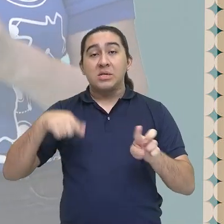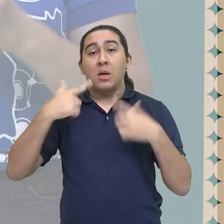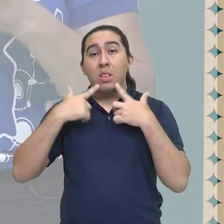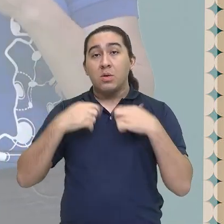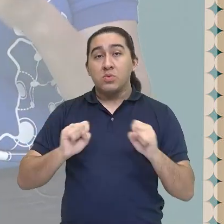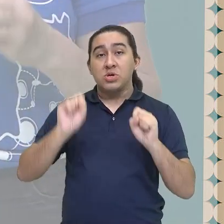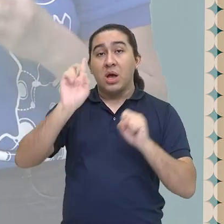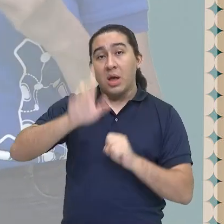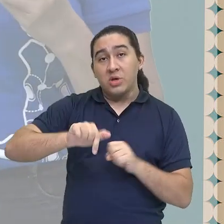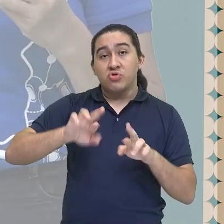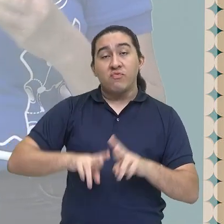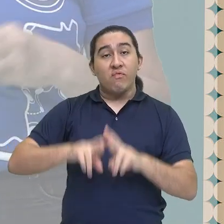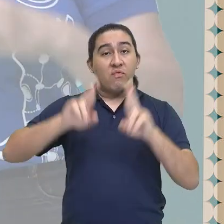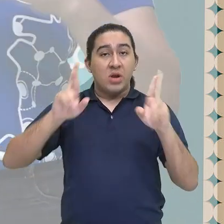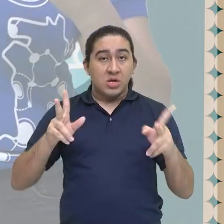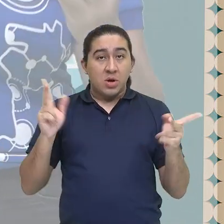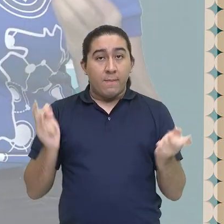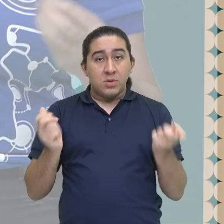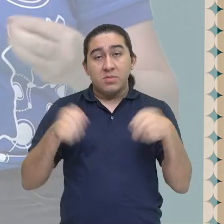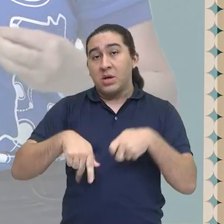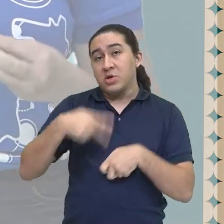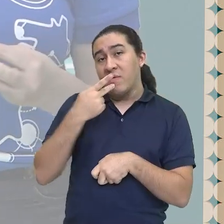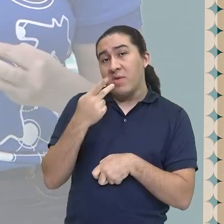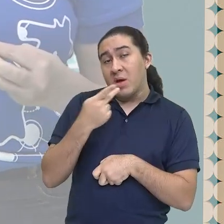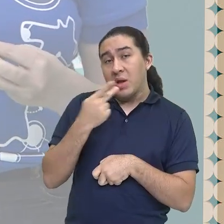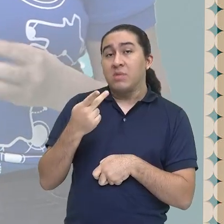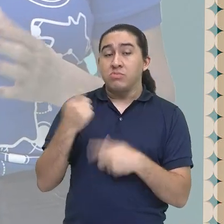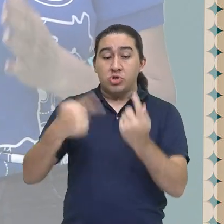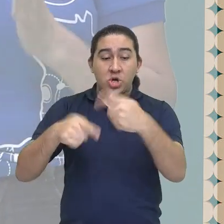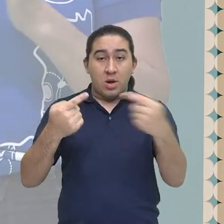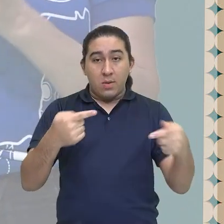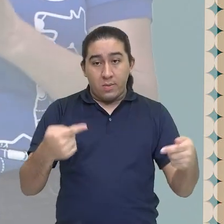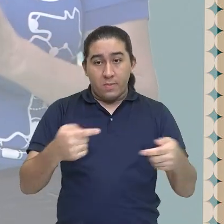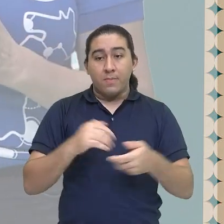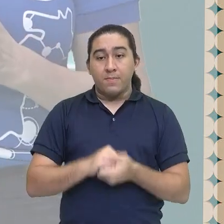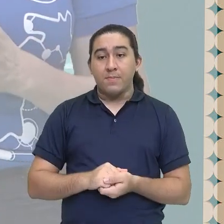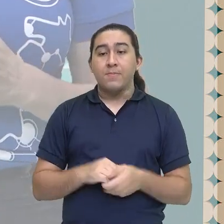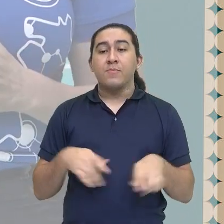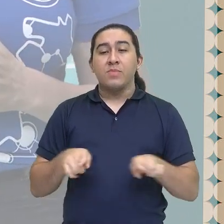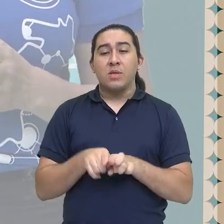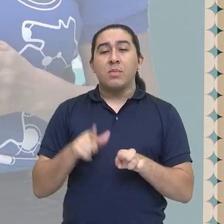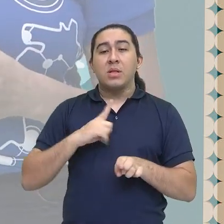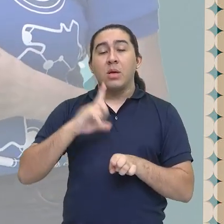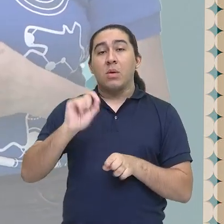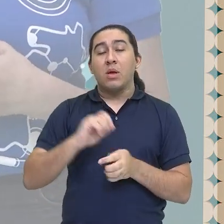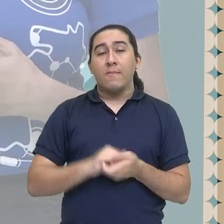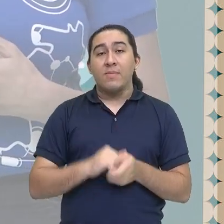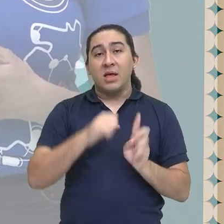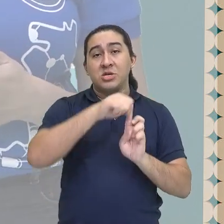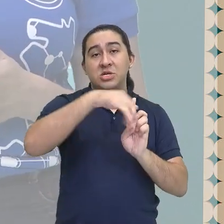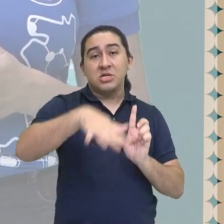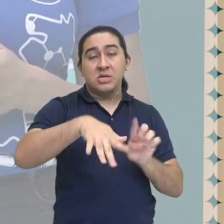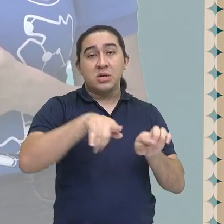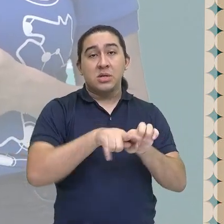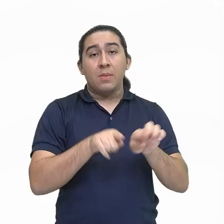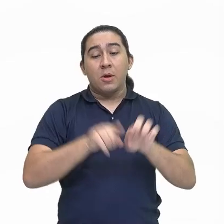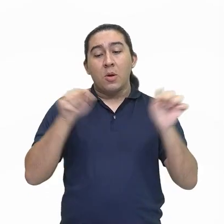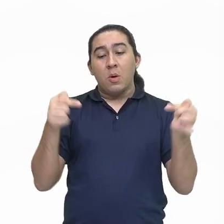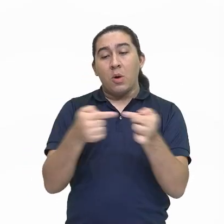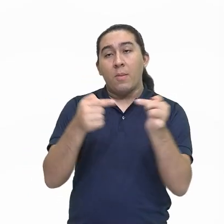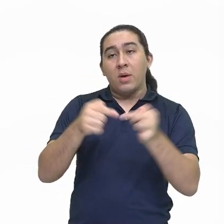é diferentes formas de falar, de dialogar. Temos também as gírias e